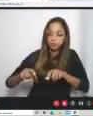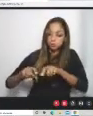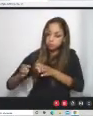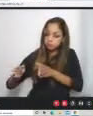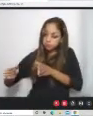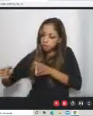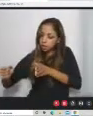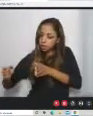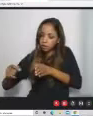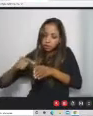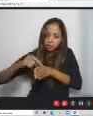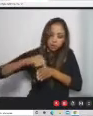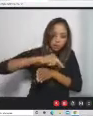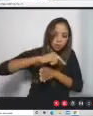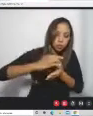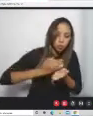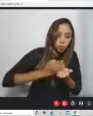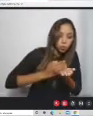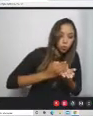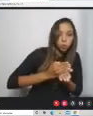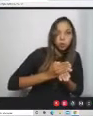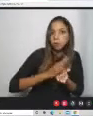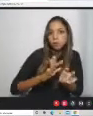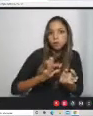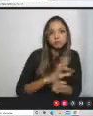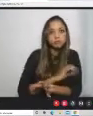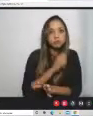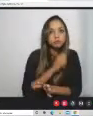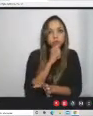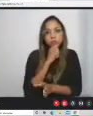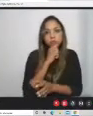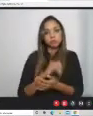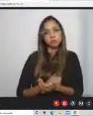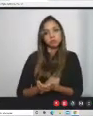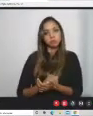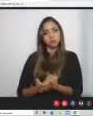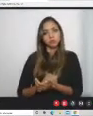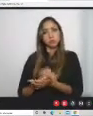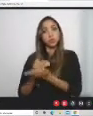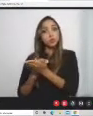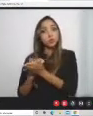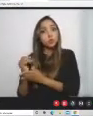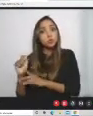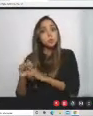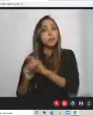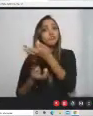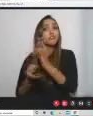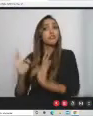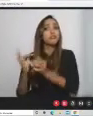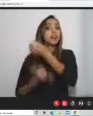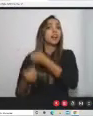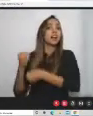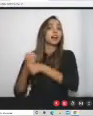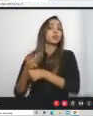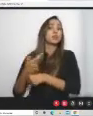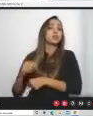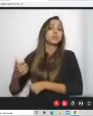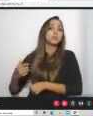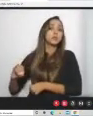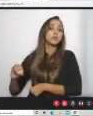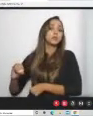começou fevereiro de 2020, 6 meses após. Nós já estamos em junho de 2021.